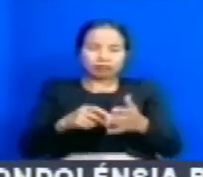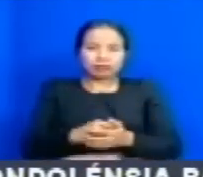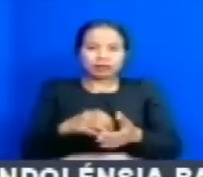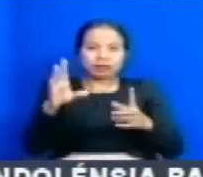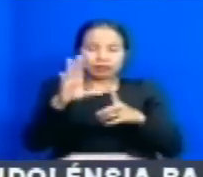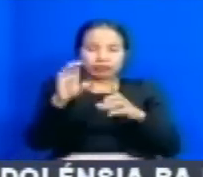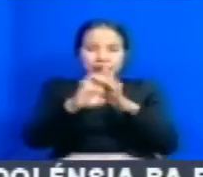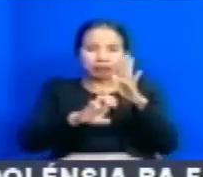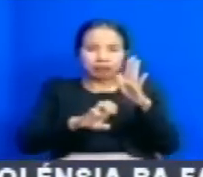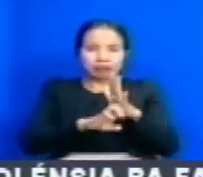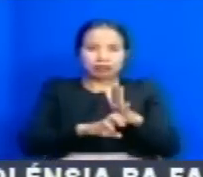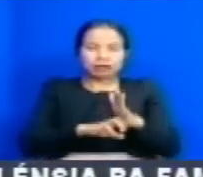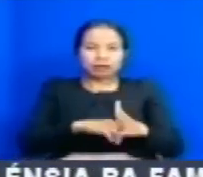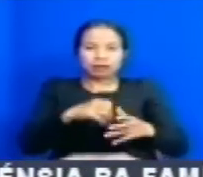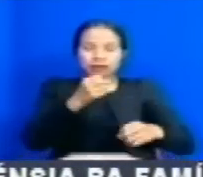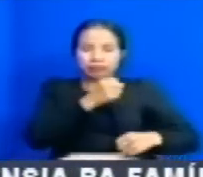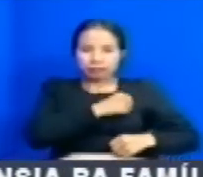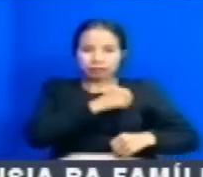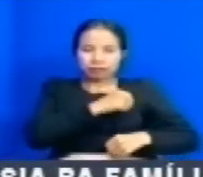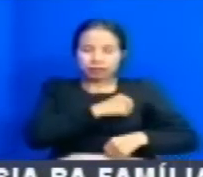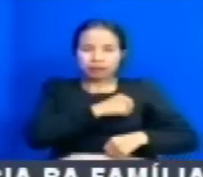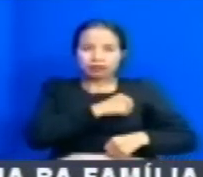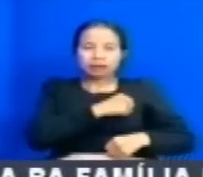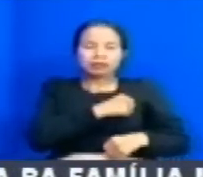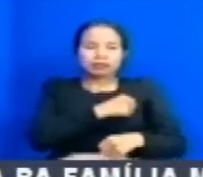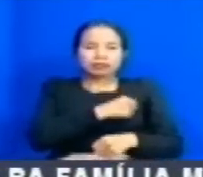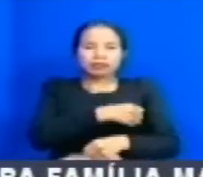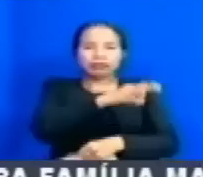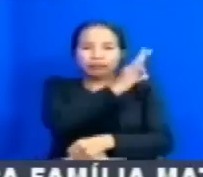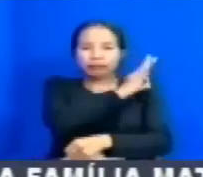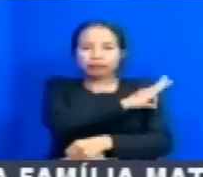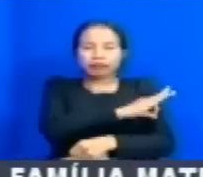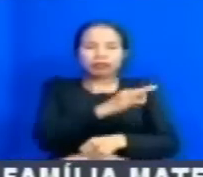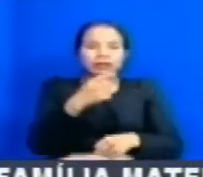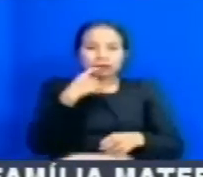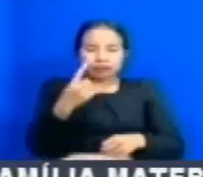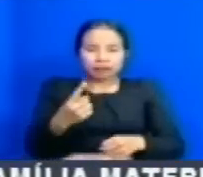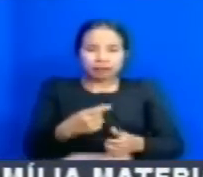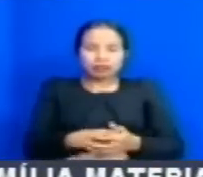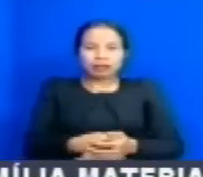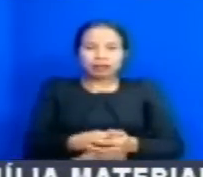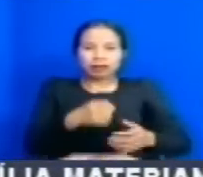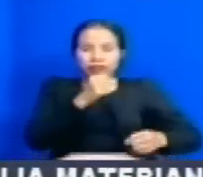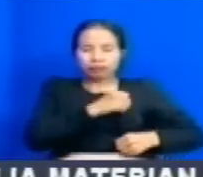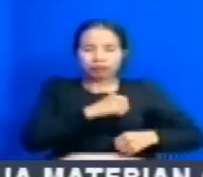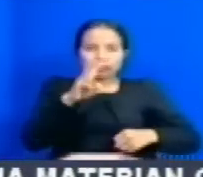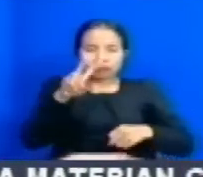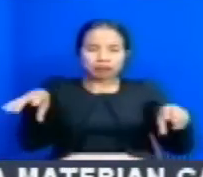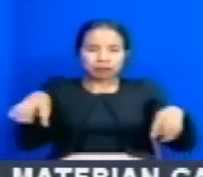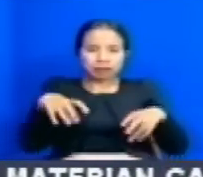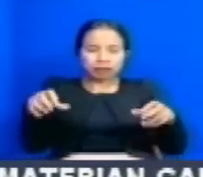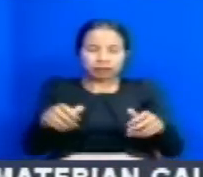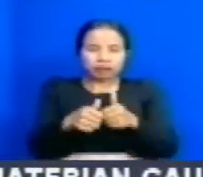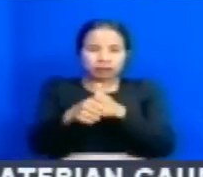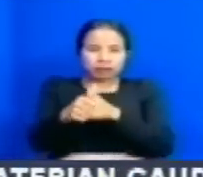Chefe Estado Maior General Forças Armadas Tenente General Falu Ratelaek Ateten, Força Rua se serviço tuir diretiva